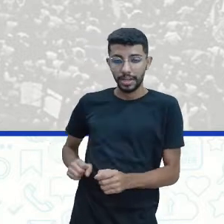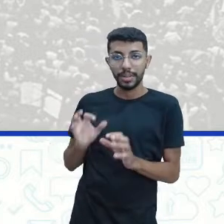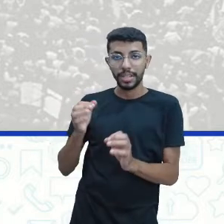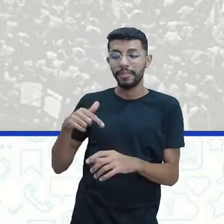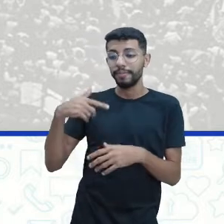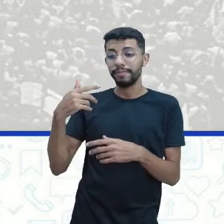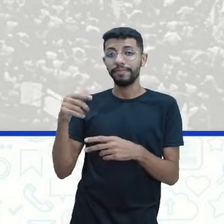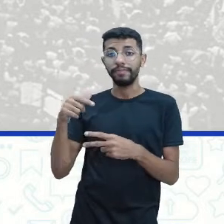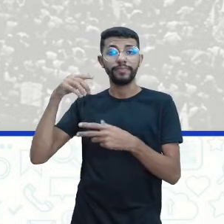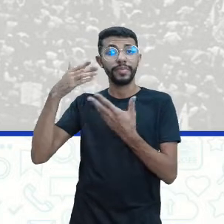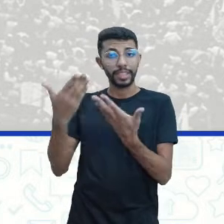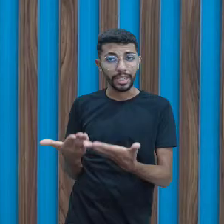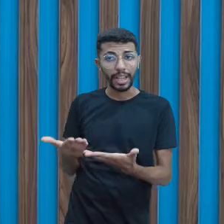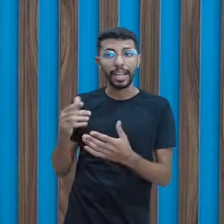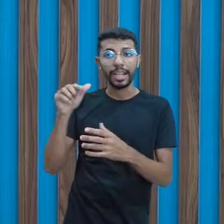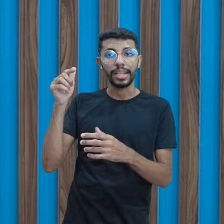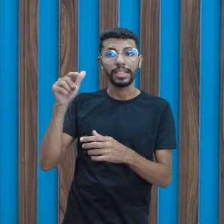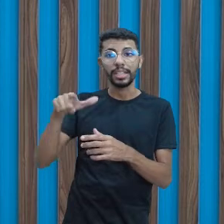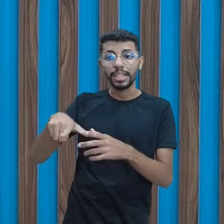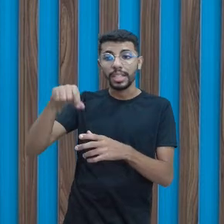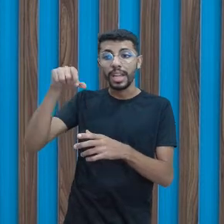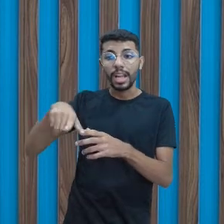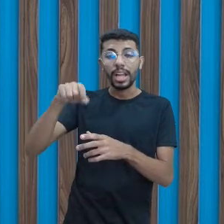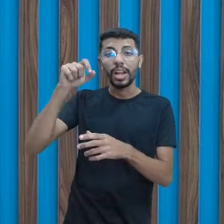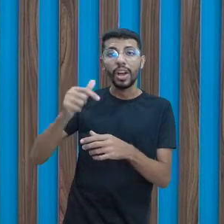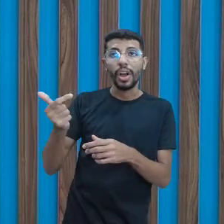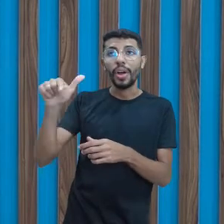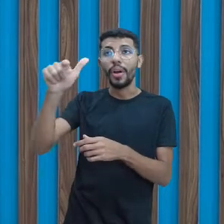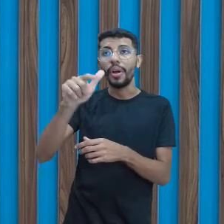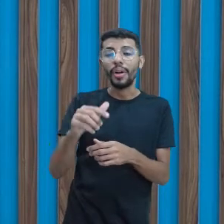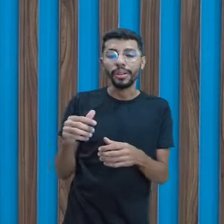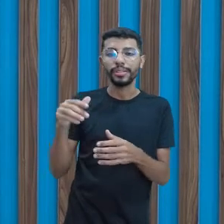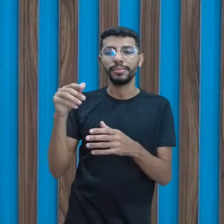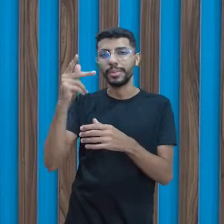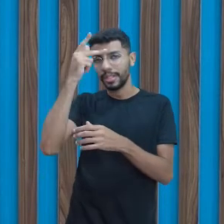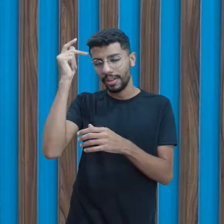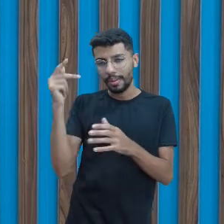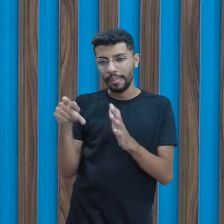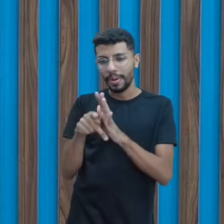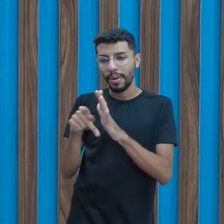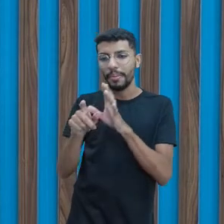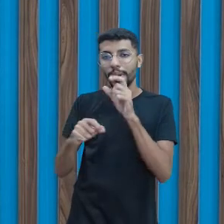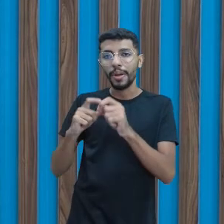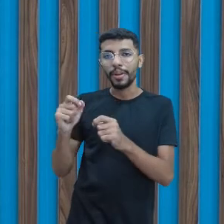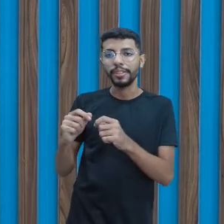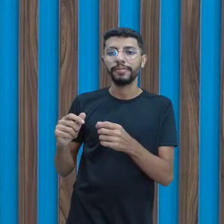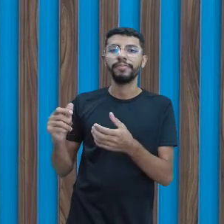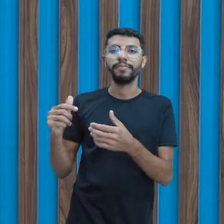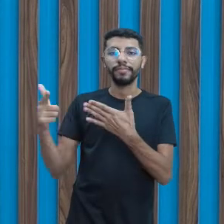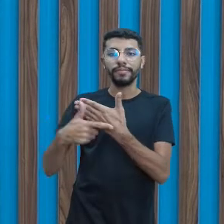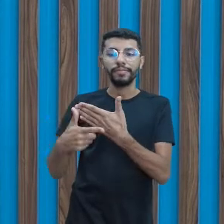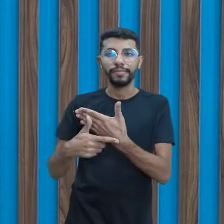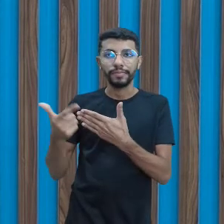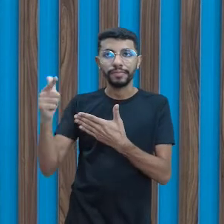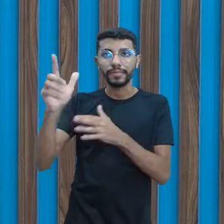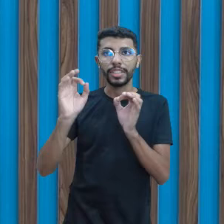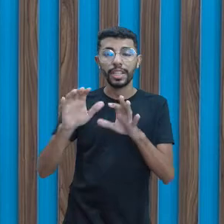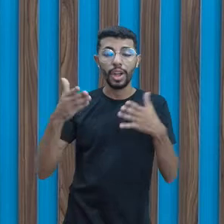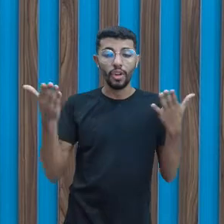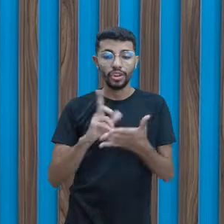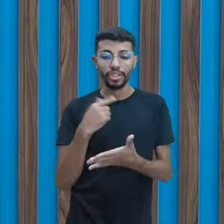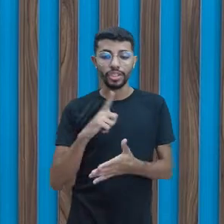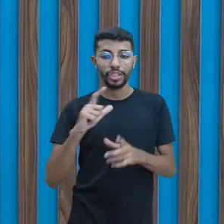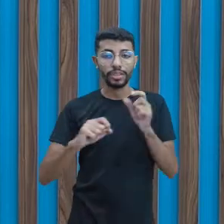né, aqueles candidatos para os cargos majoritários. Então, hoje nós temos 513 deputados federais,